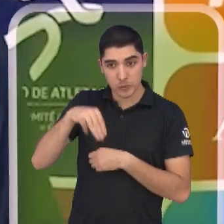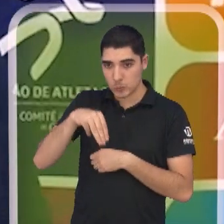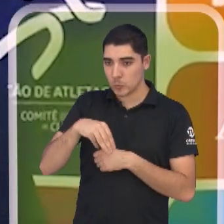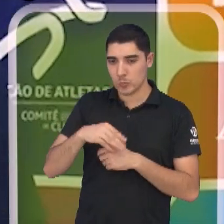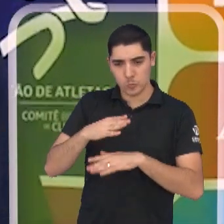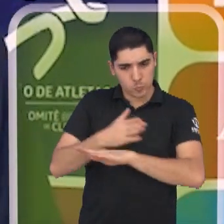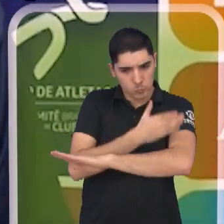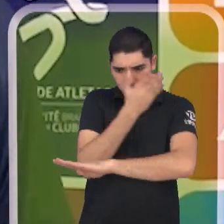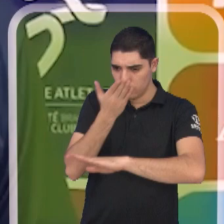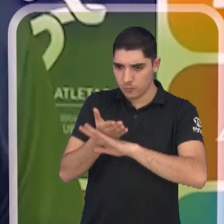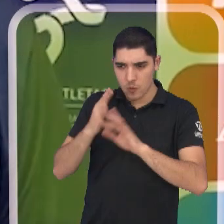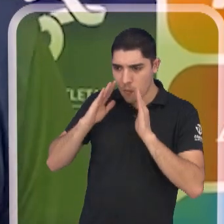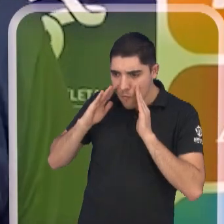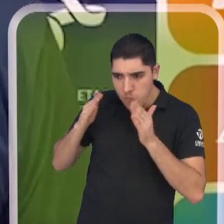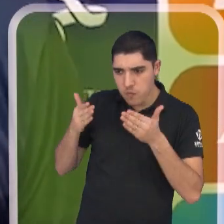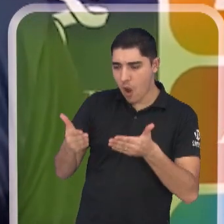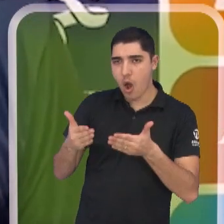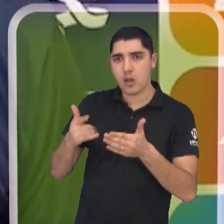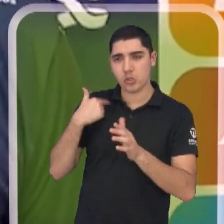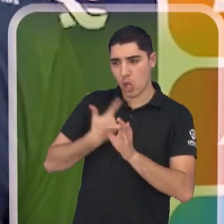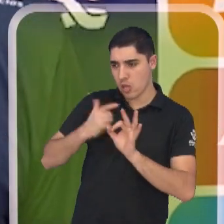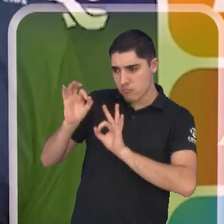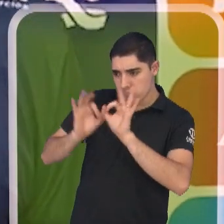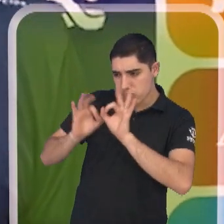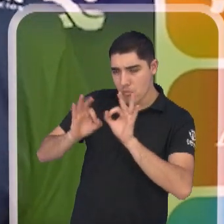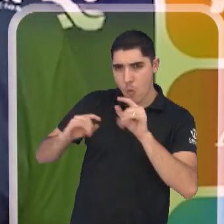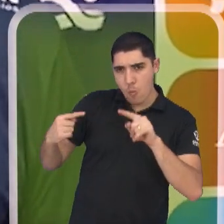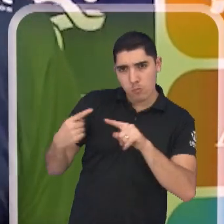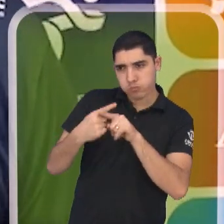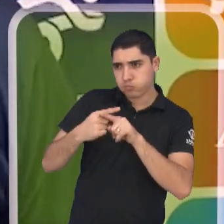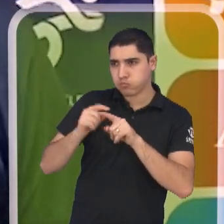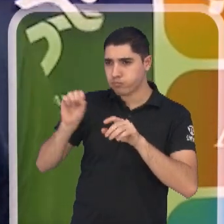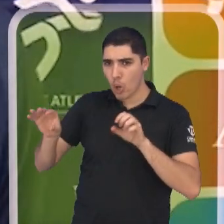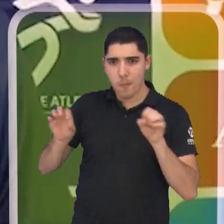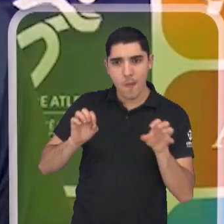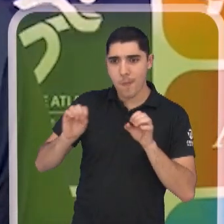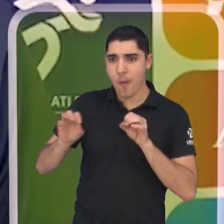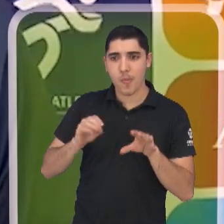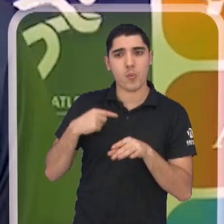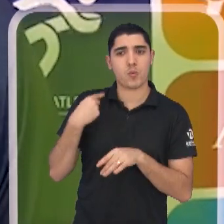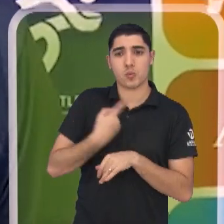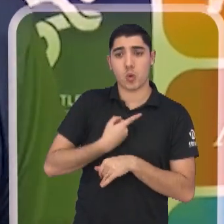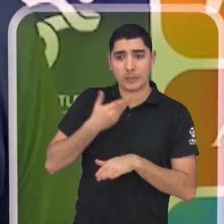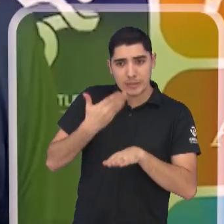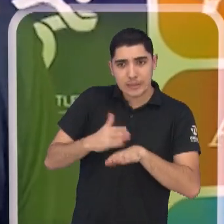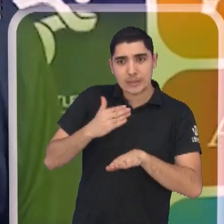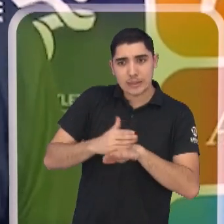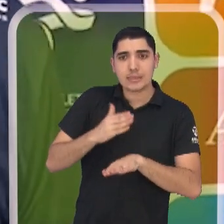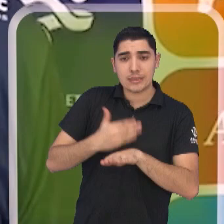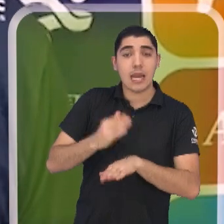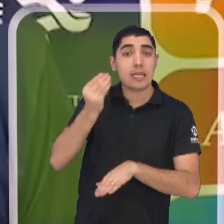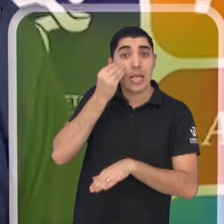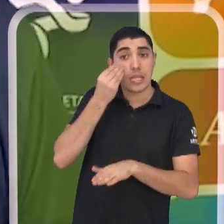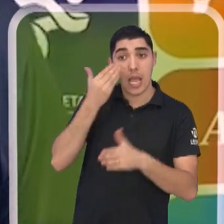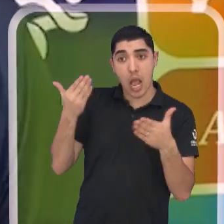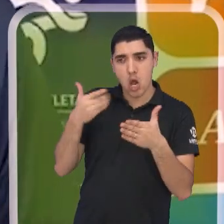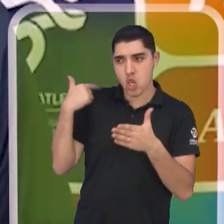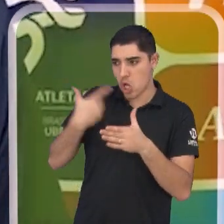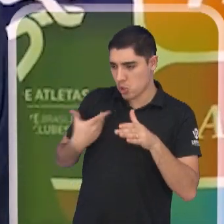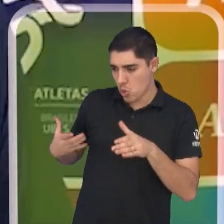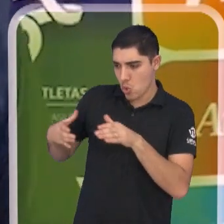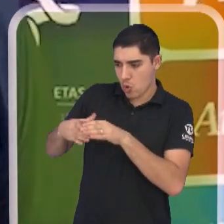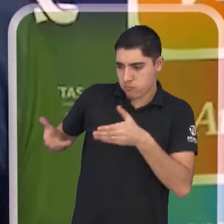o nosso plano de jogo o que nós treinamos na semana tentar ter um bom rendimento coletivo